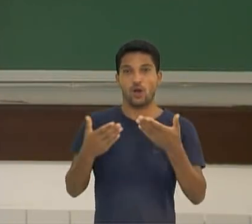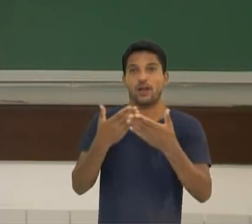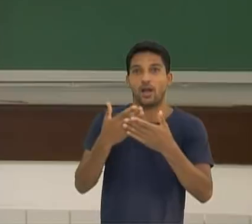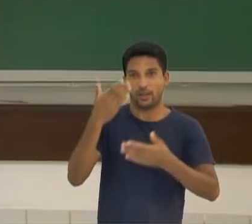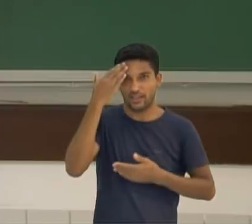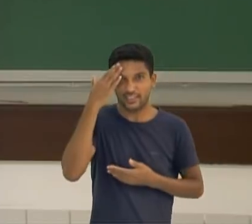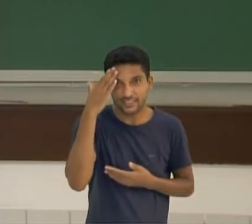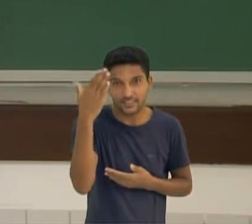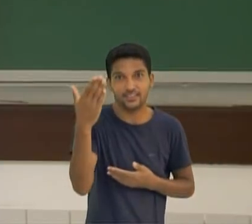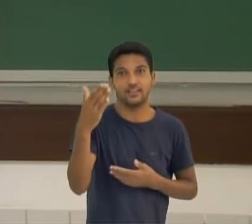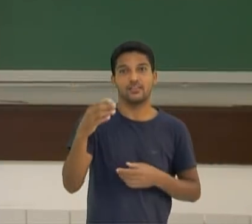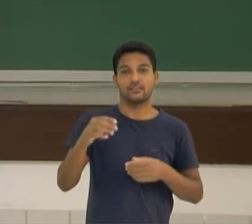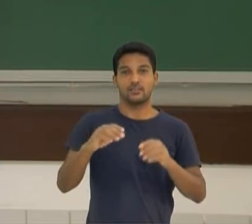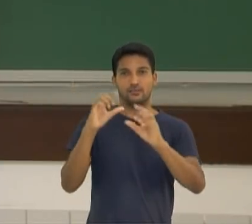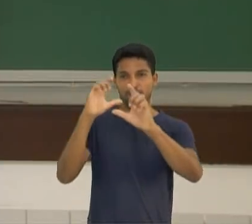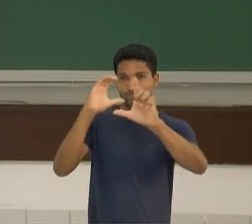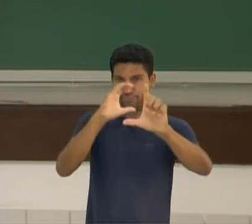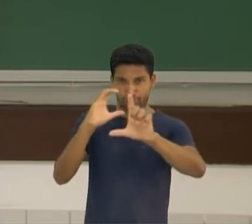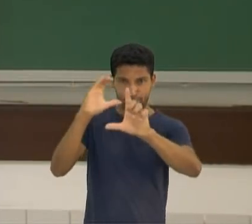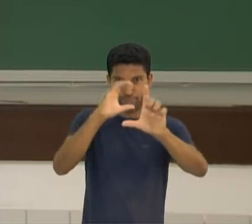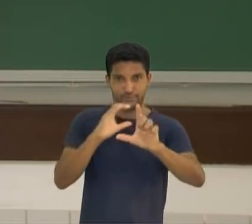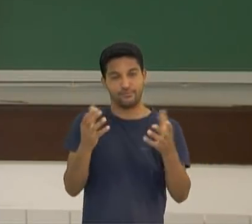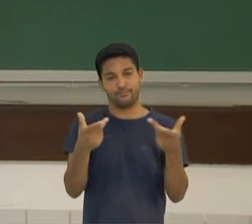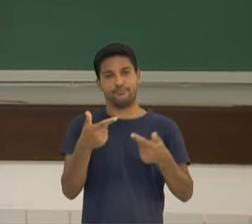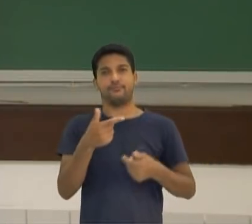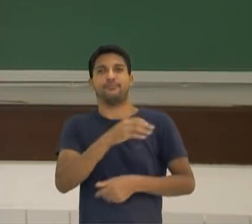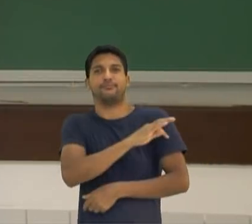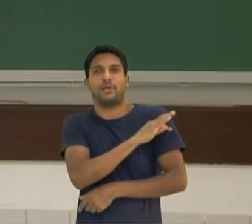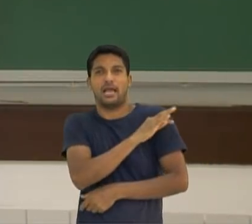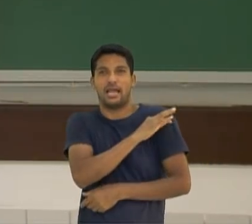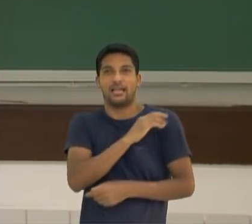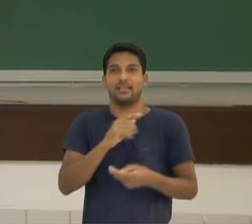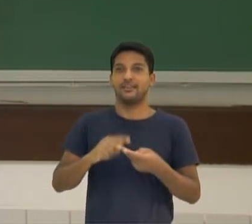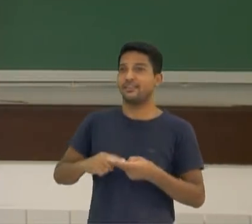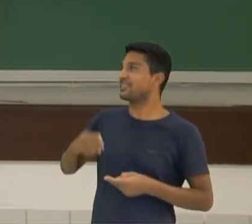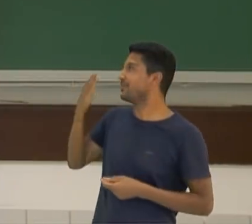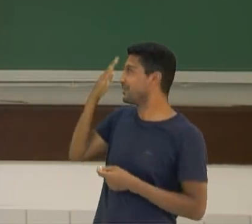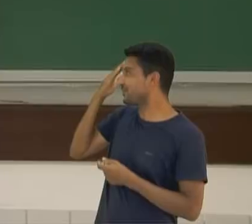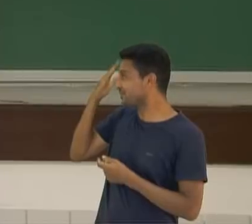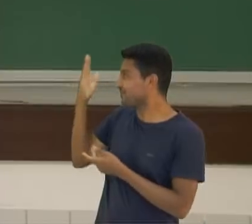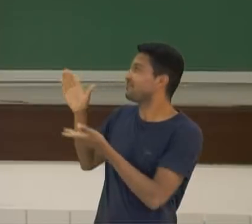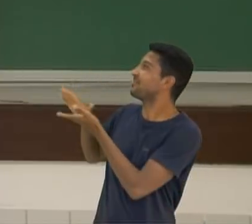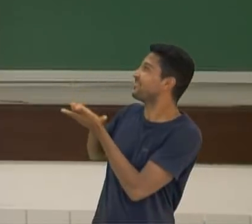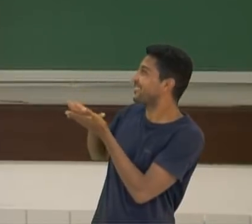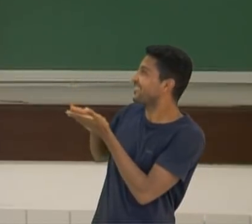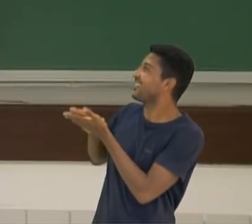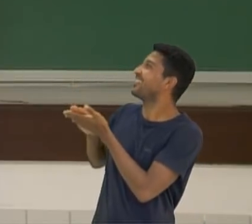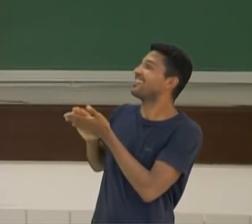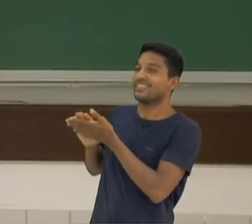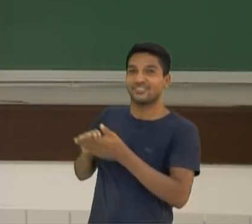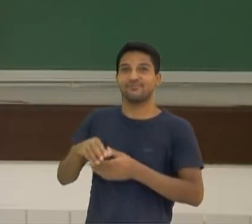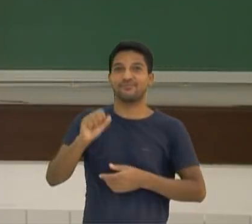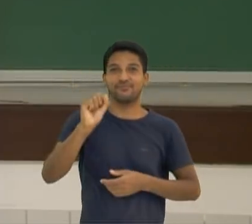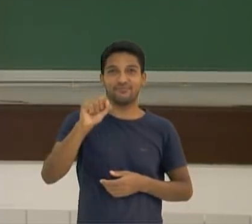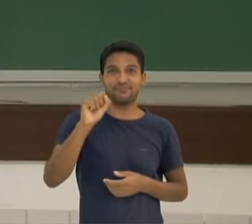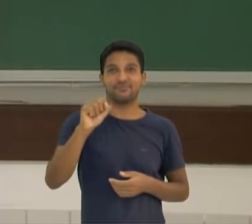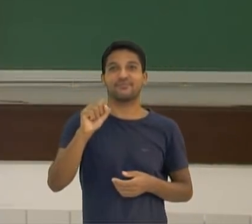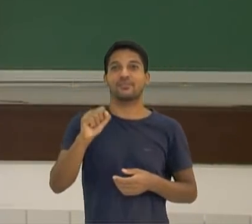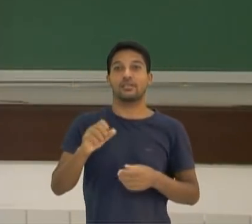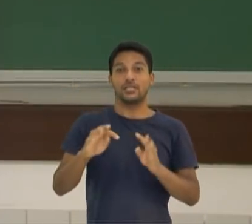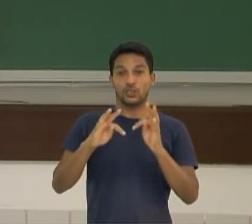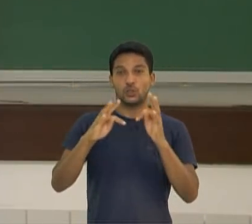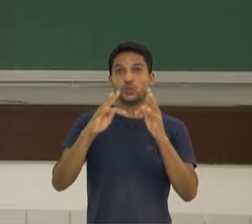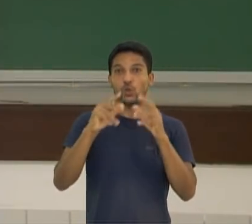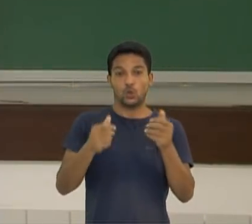agradecer, agradeço demais essa produção maravilhosa diretamente dos estúdios 3 do Aula Paraná. Agradeço ao Isaías também pela parceria de sempre e toda a equipe de